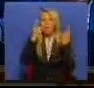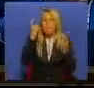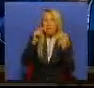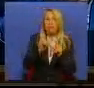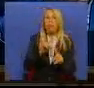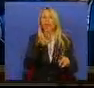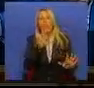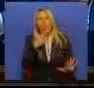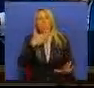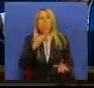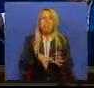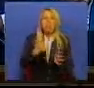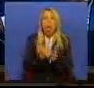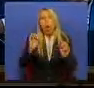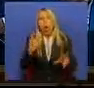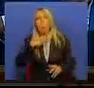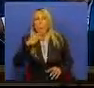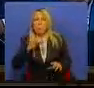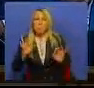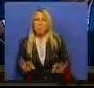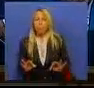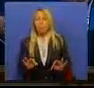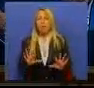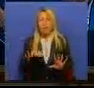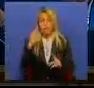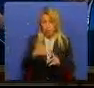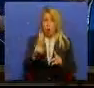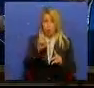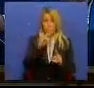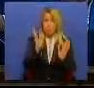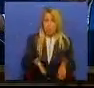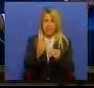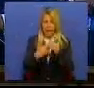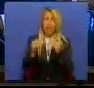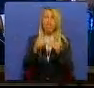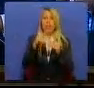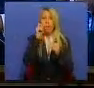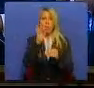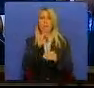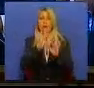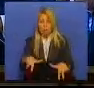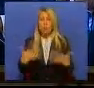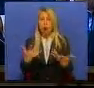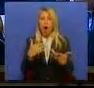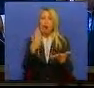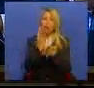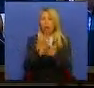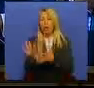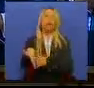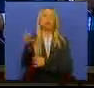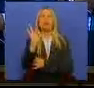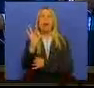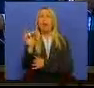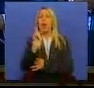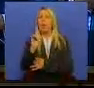relativa. Mas bastaria acrescentar que os pais podem escolher a escola, não apenas